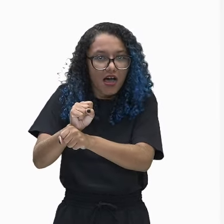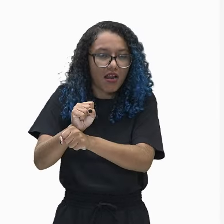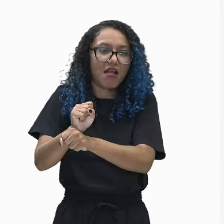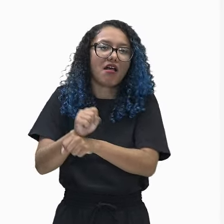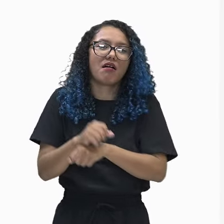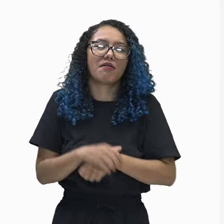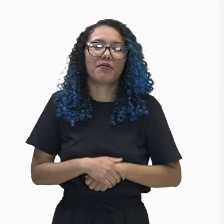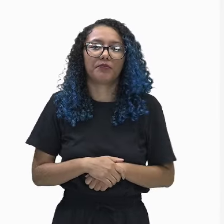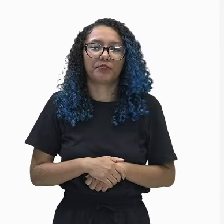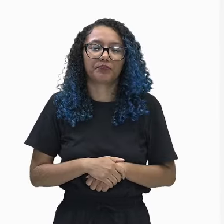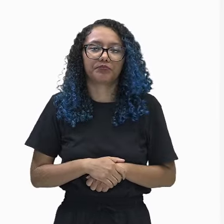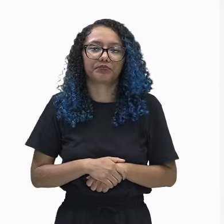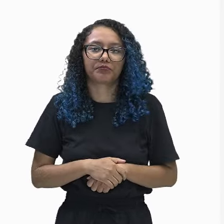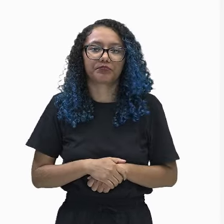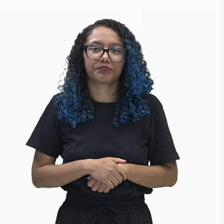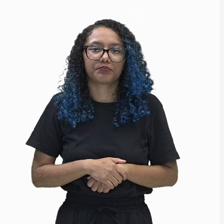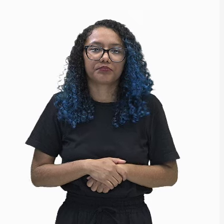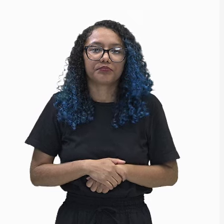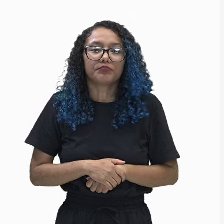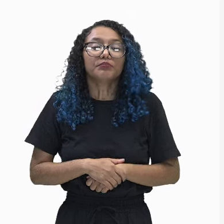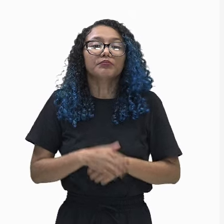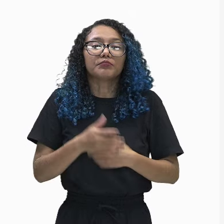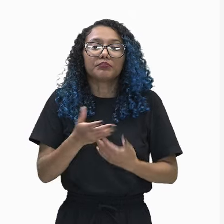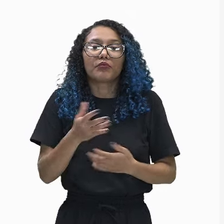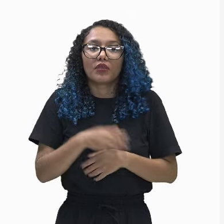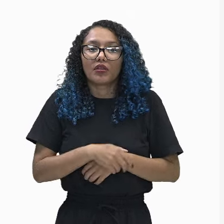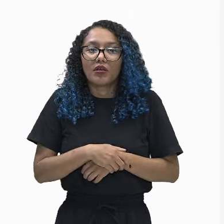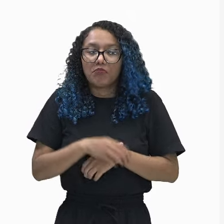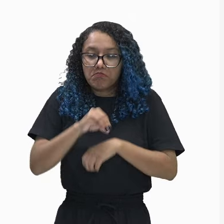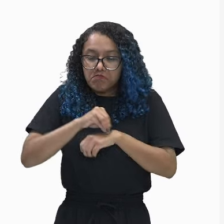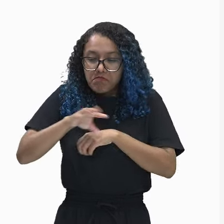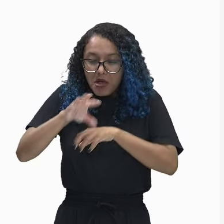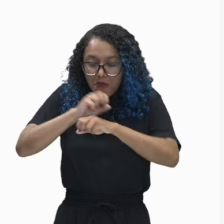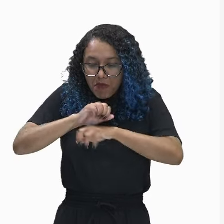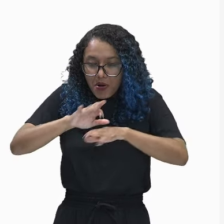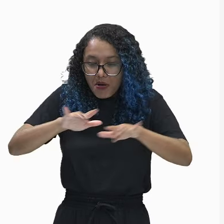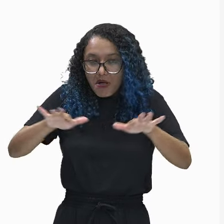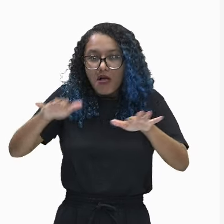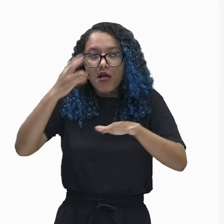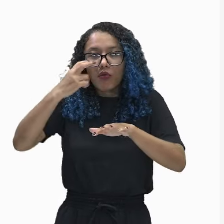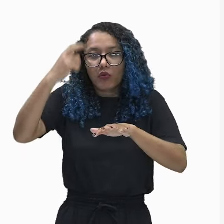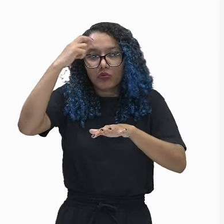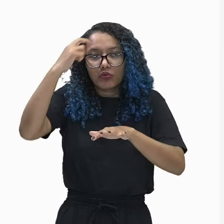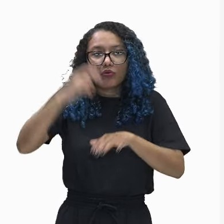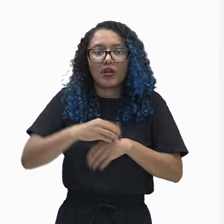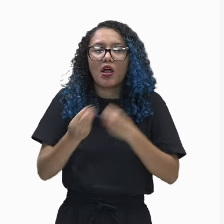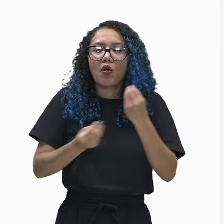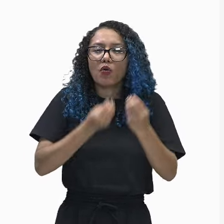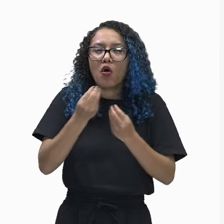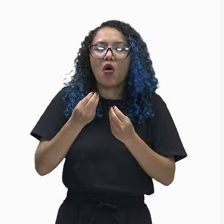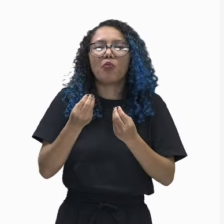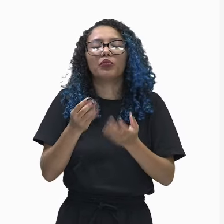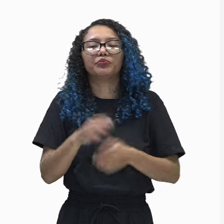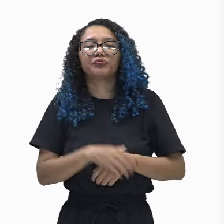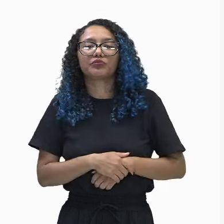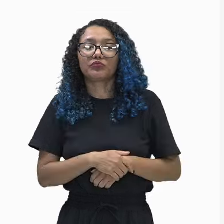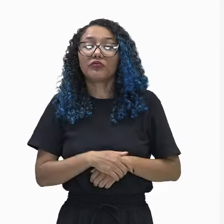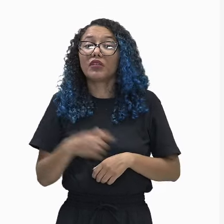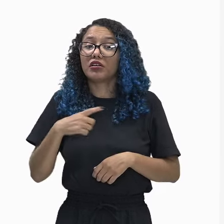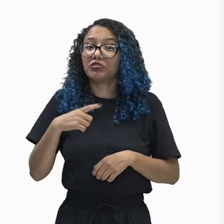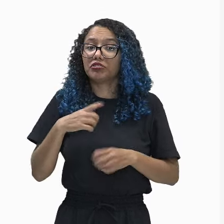legiões romanas. A transmissão da cultura romana era realizada a partir da presença das legiões romanas